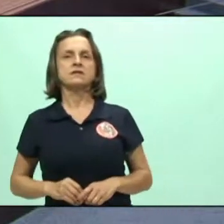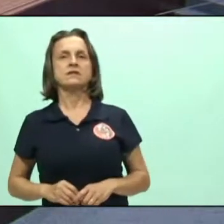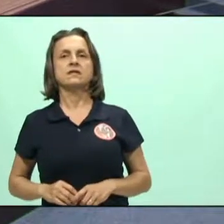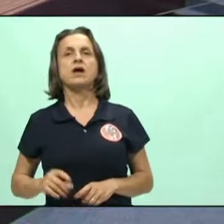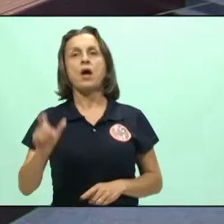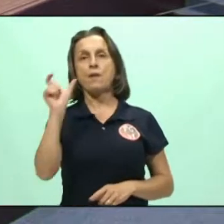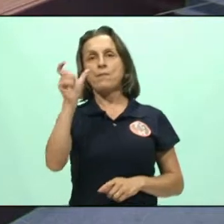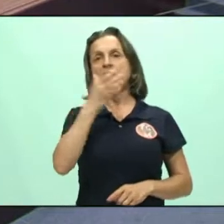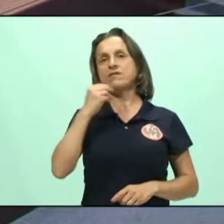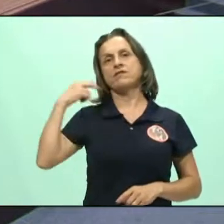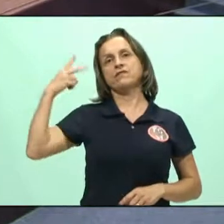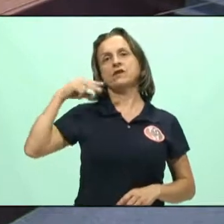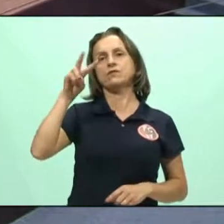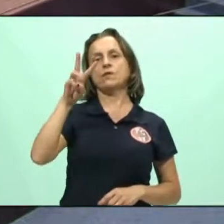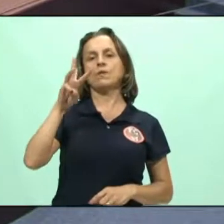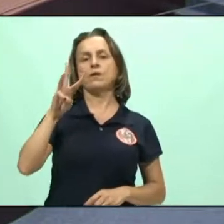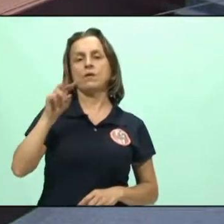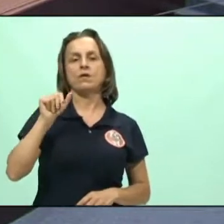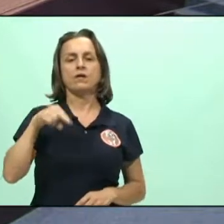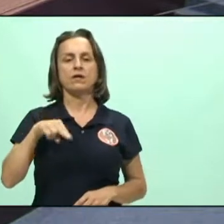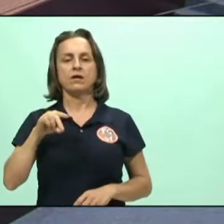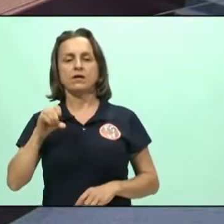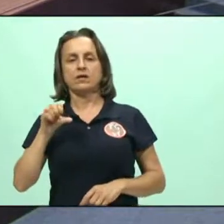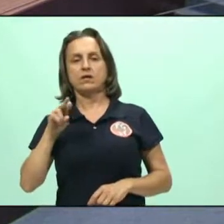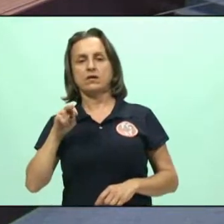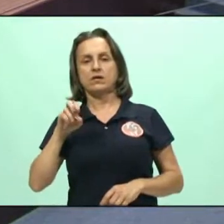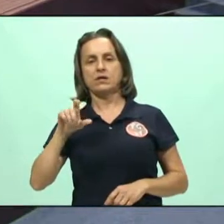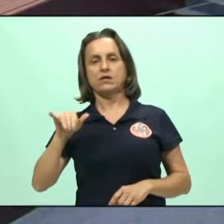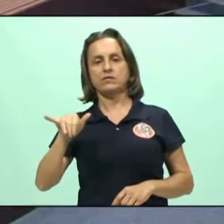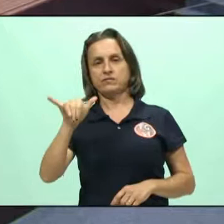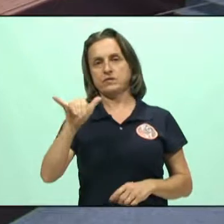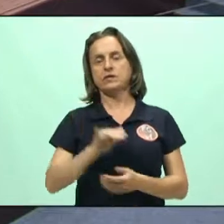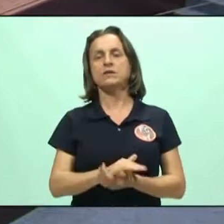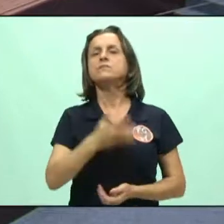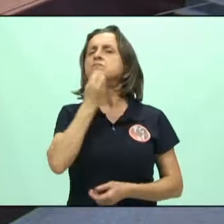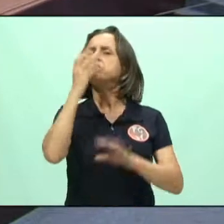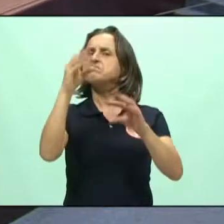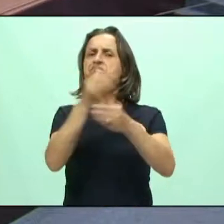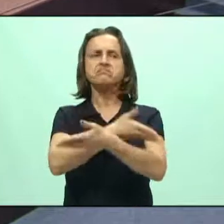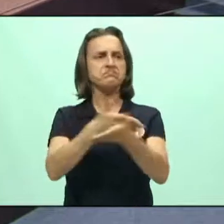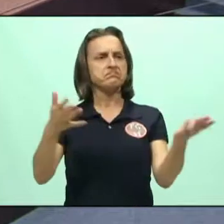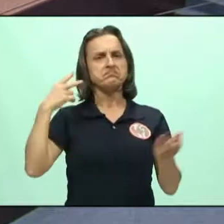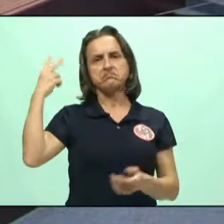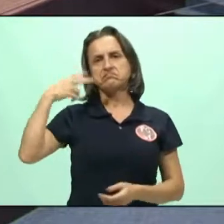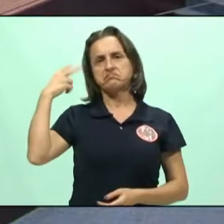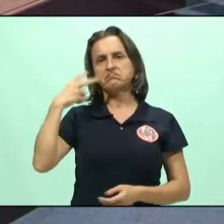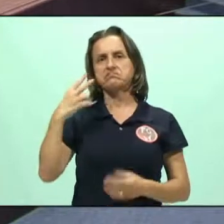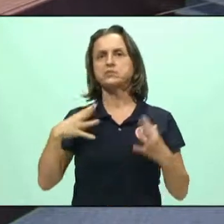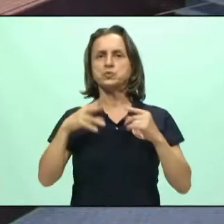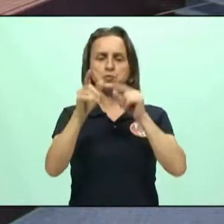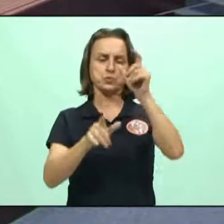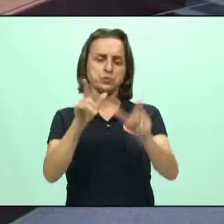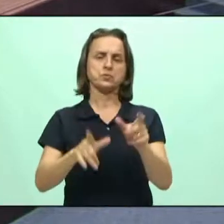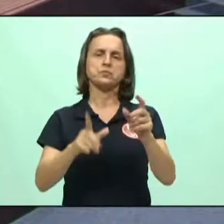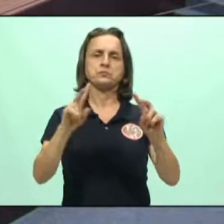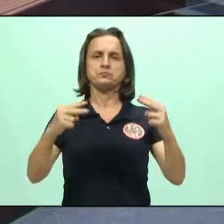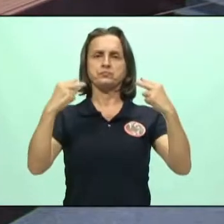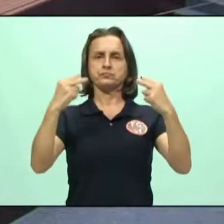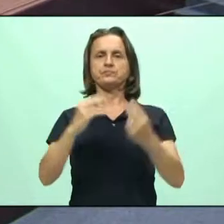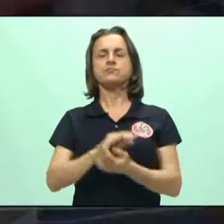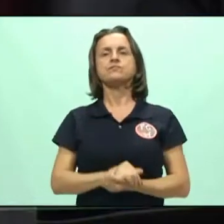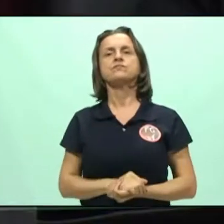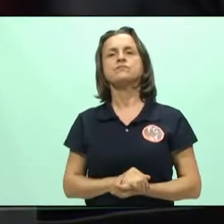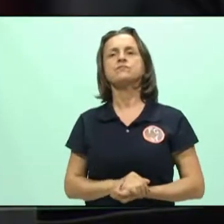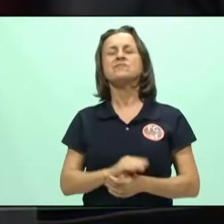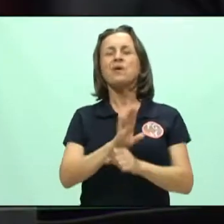Presidente uma boa noite uma boa noite vereadores o público que nos assiste a Itaipava as transversal lá